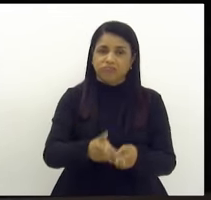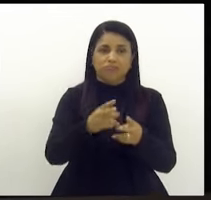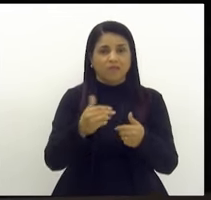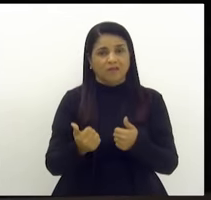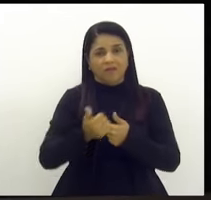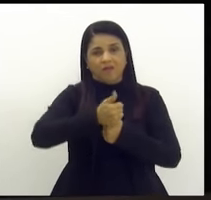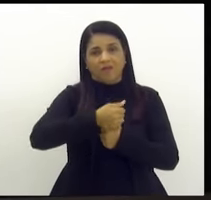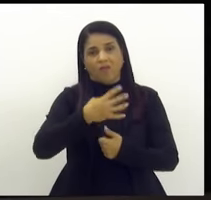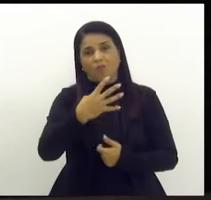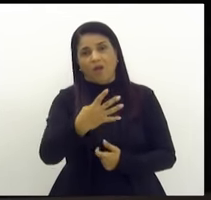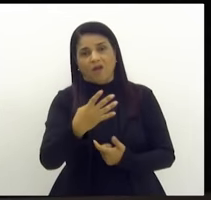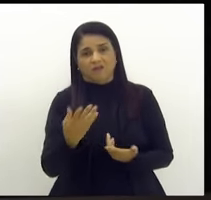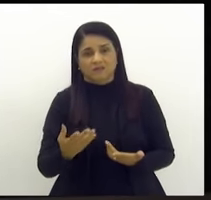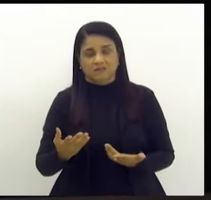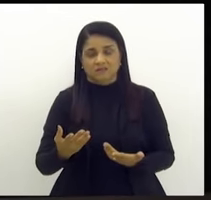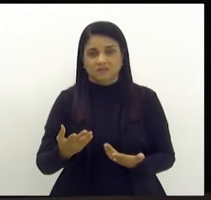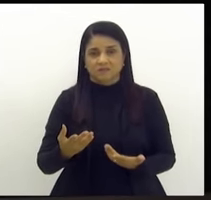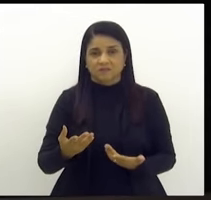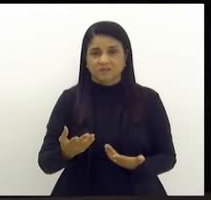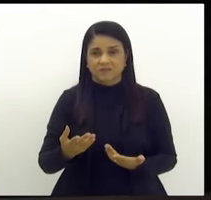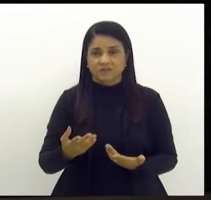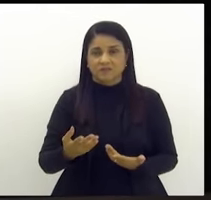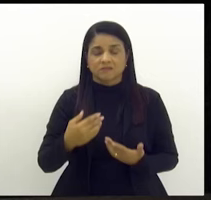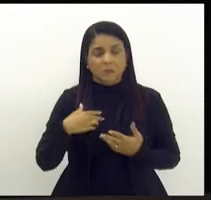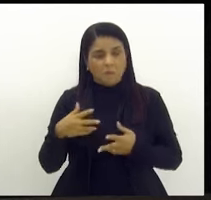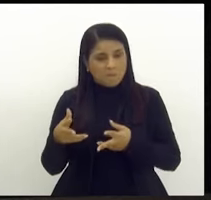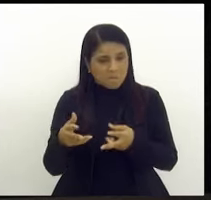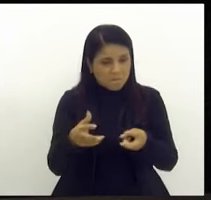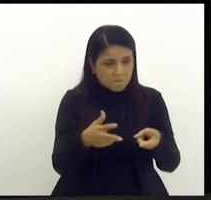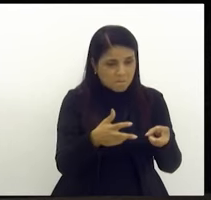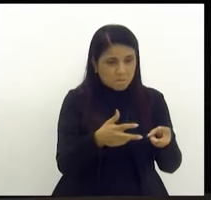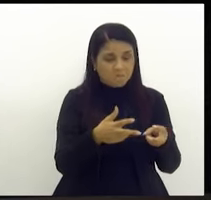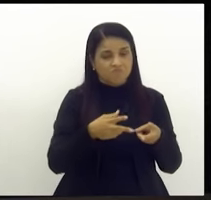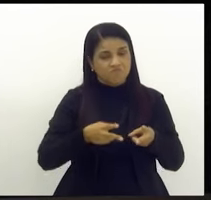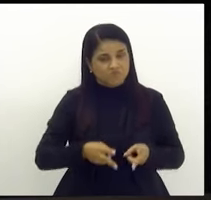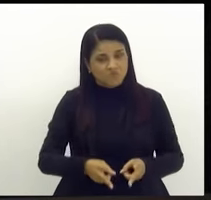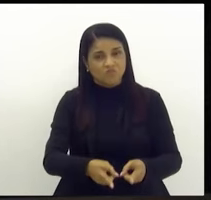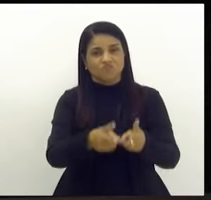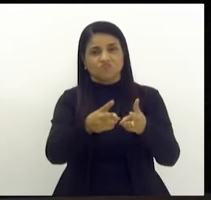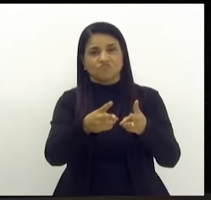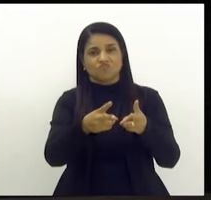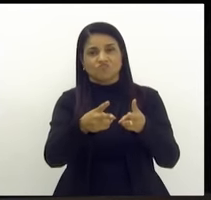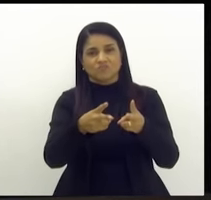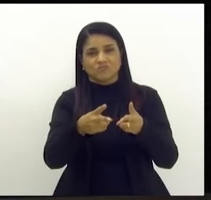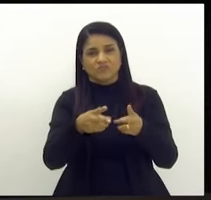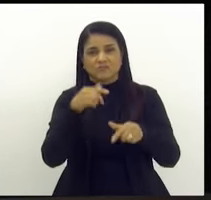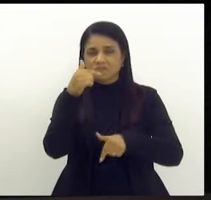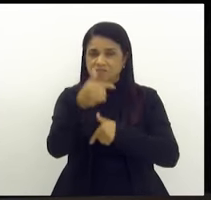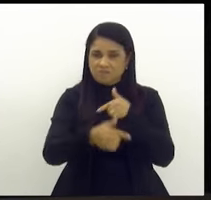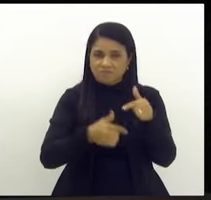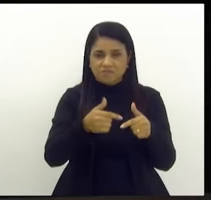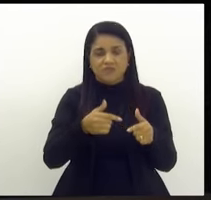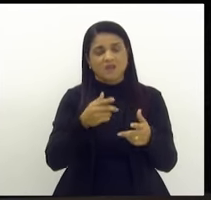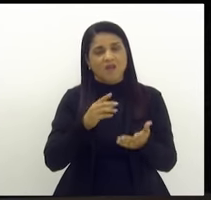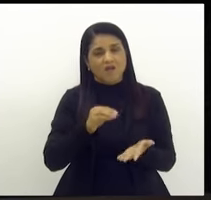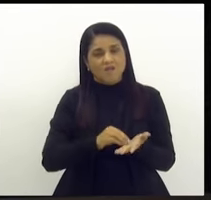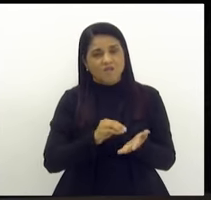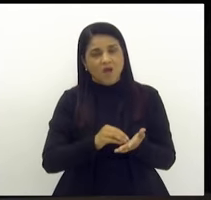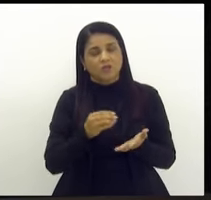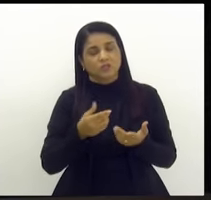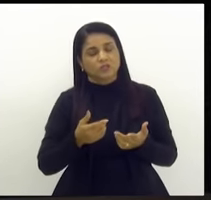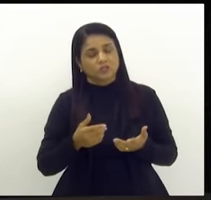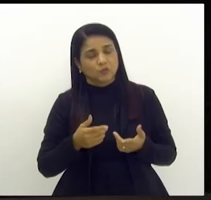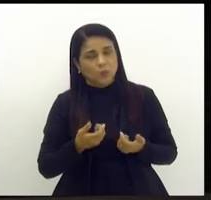quarta Então na verdade a gente vê que essa ausência de continuidade ausência de controle e